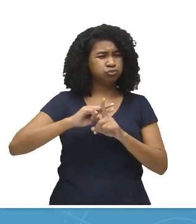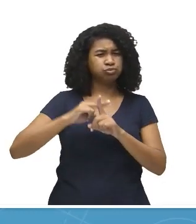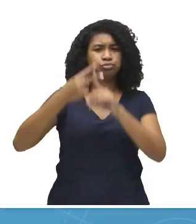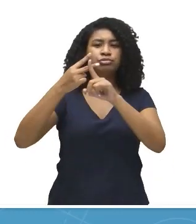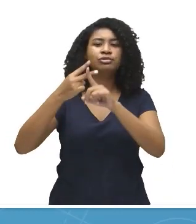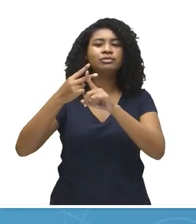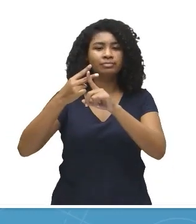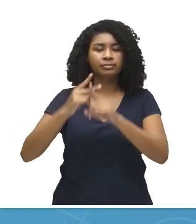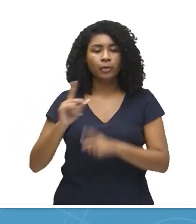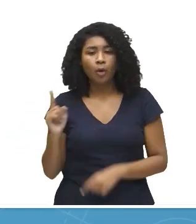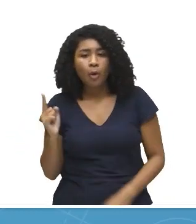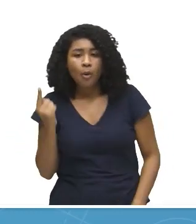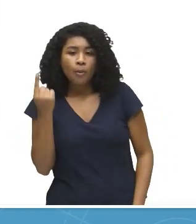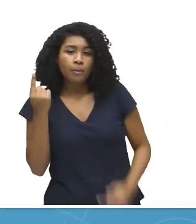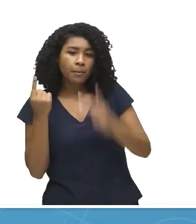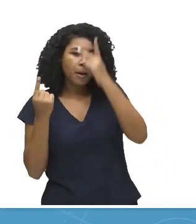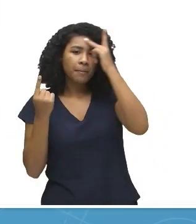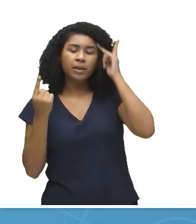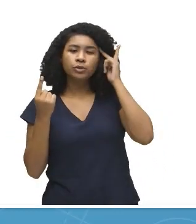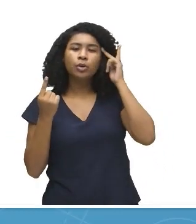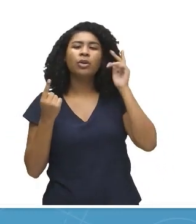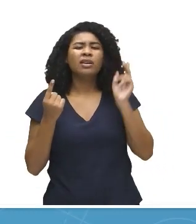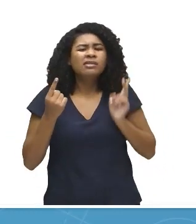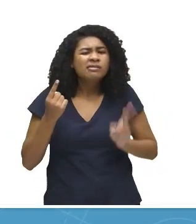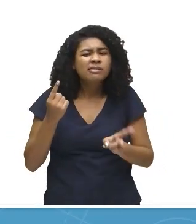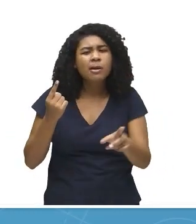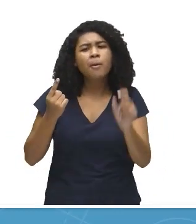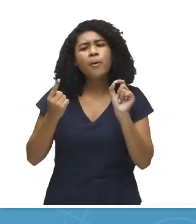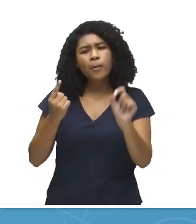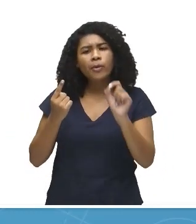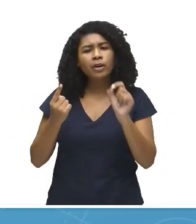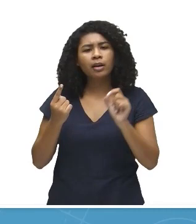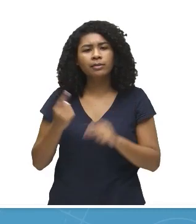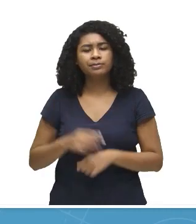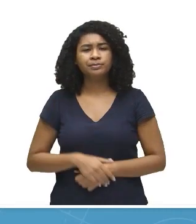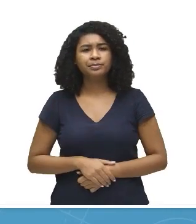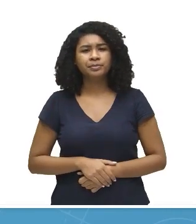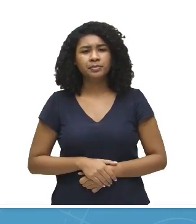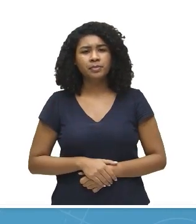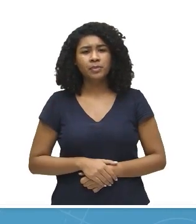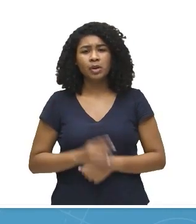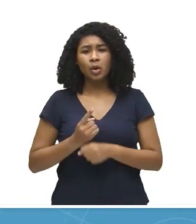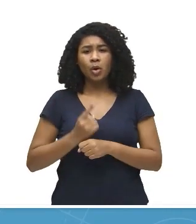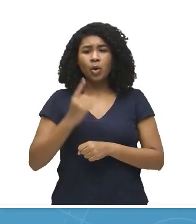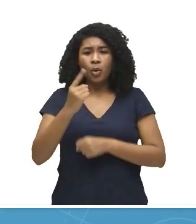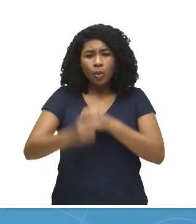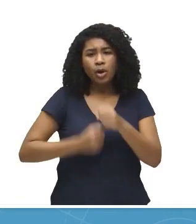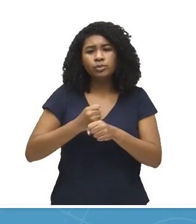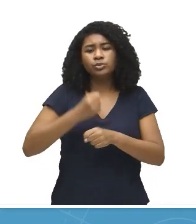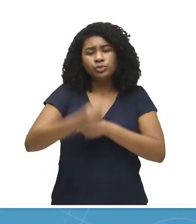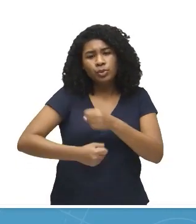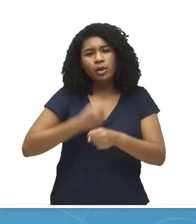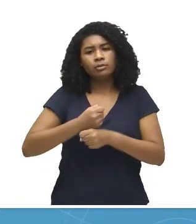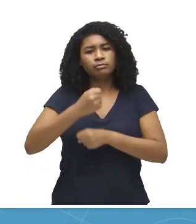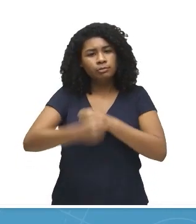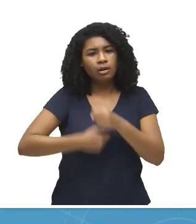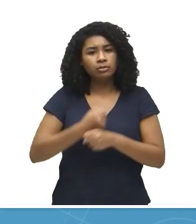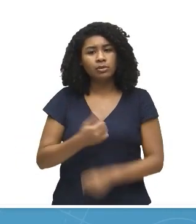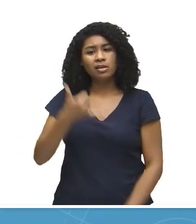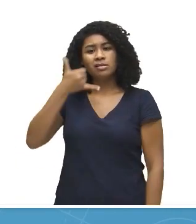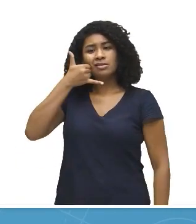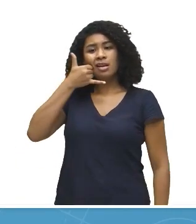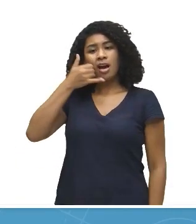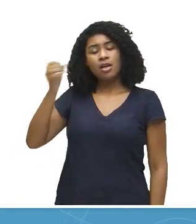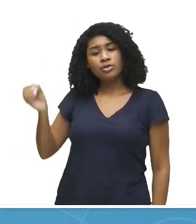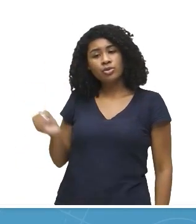pessoa, ela troca de celular aí, às vezes, a cada ano, né? E aquele celular, às vezes, ele